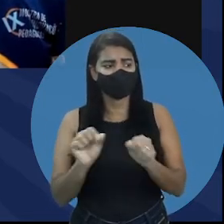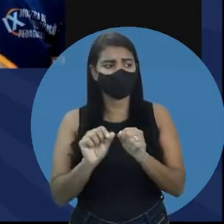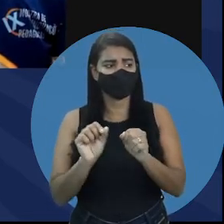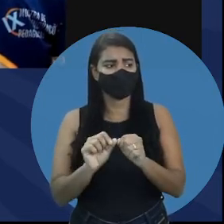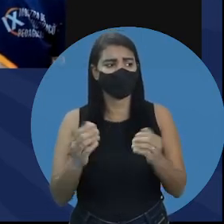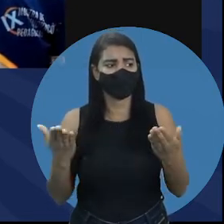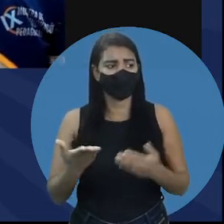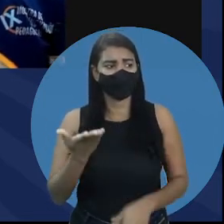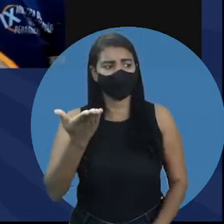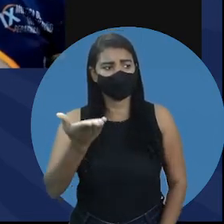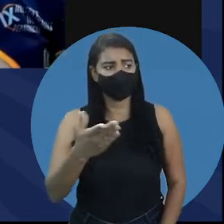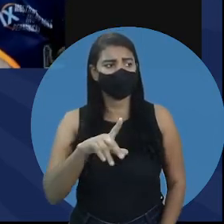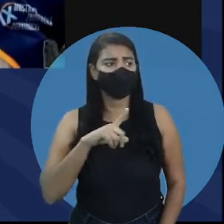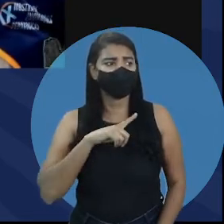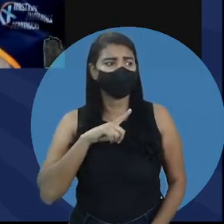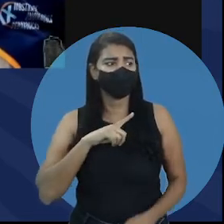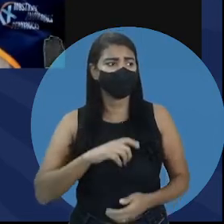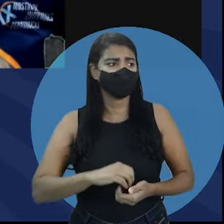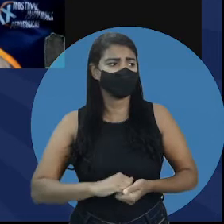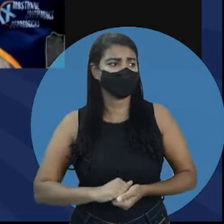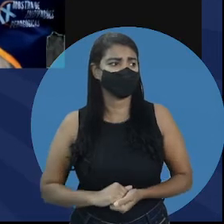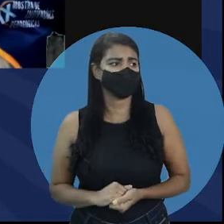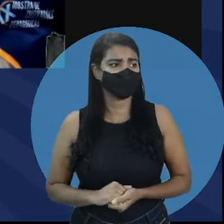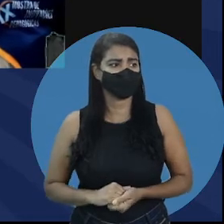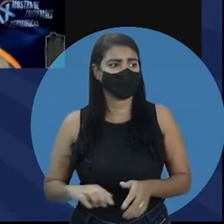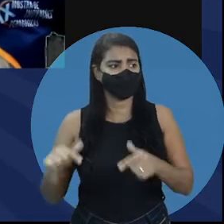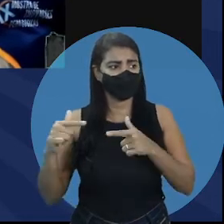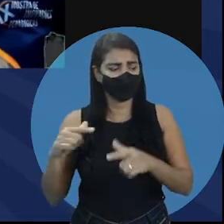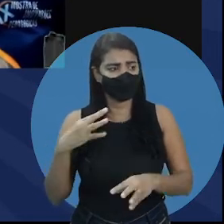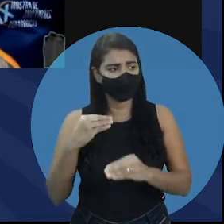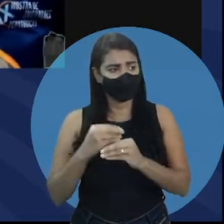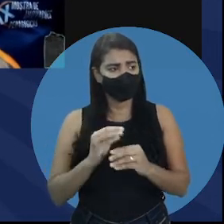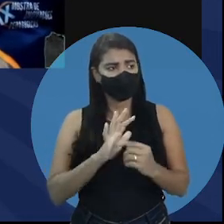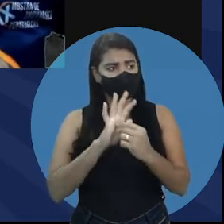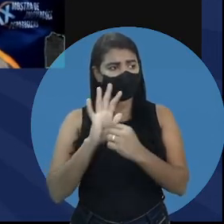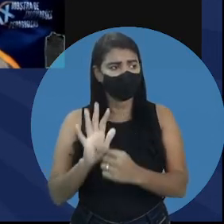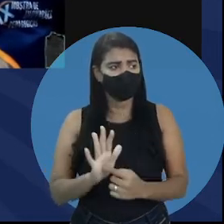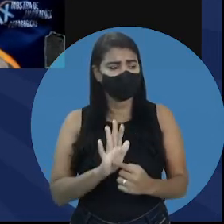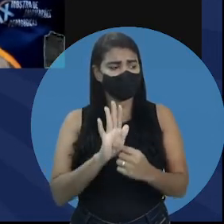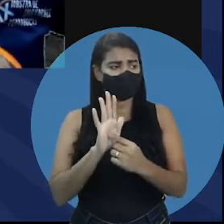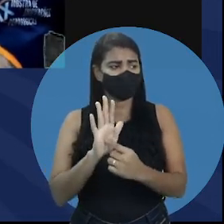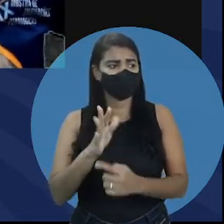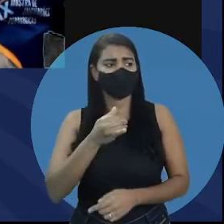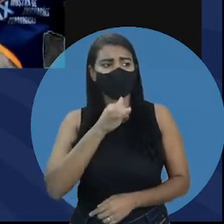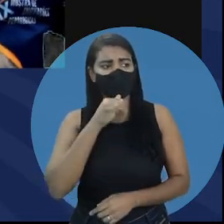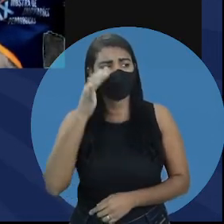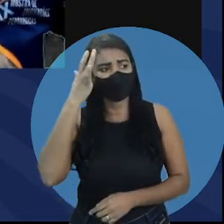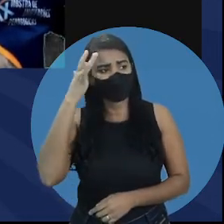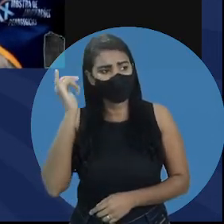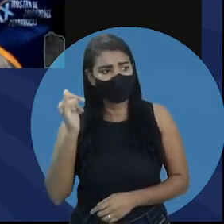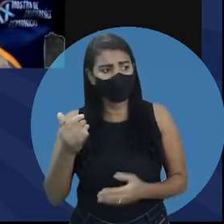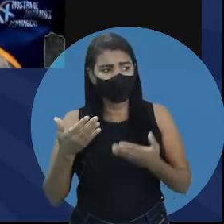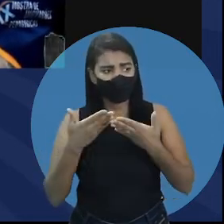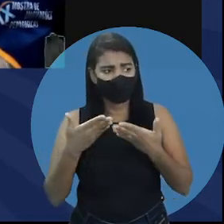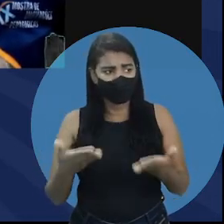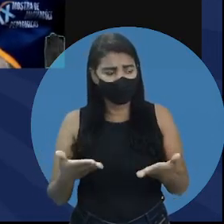o senhor tem aqui um trabalho para apresentar, a gente tem um trabalho para apresentar. Amanhã a gente tem uma